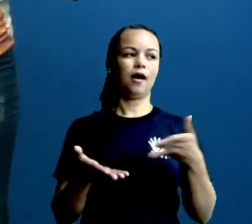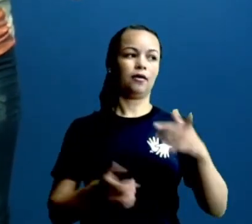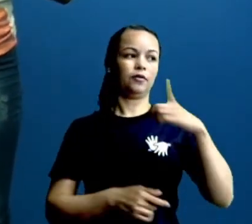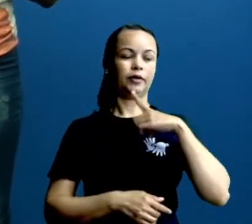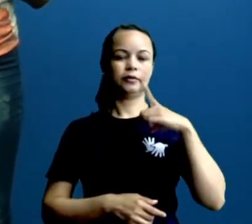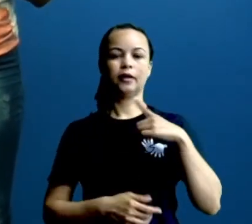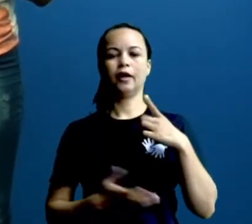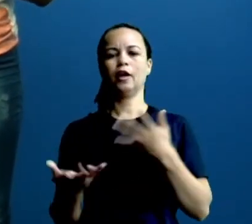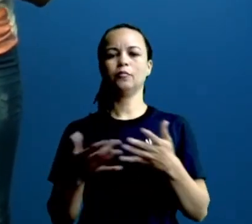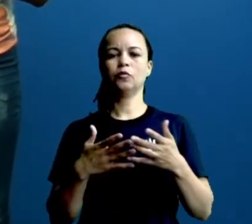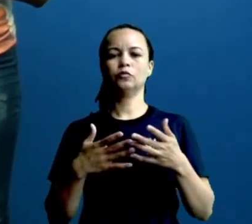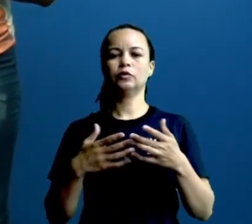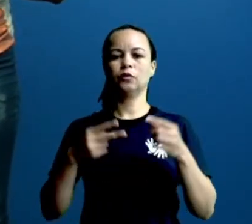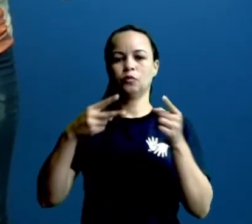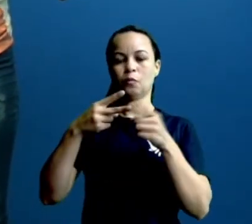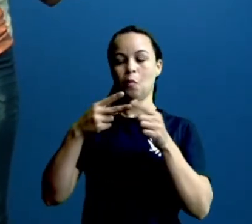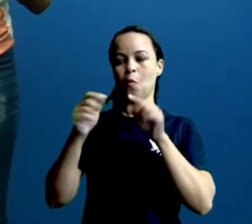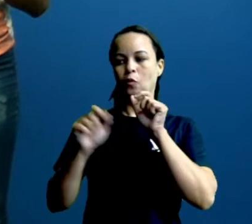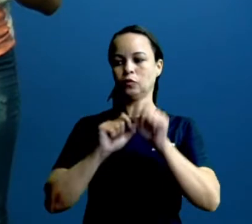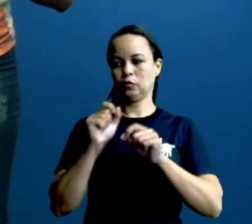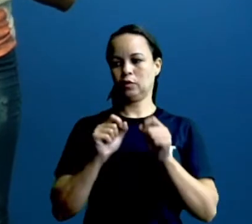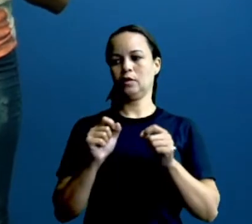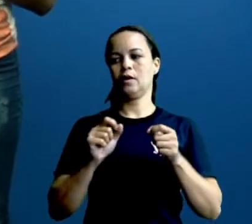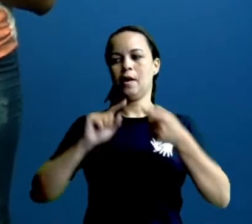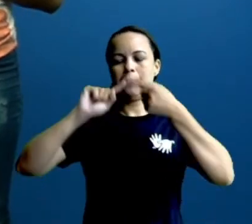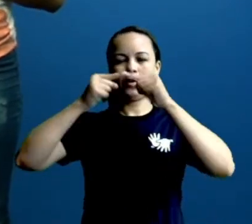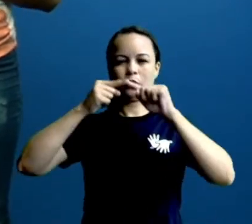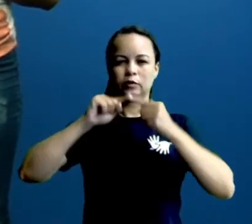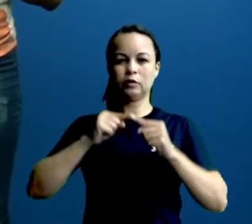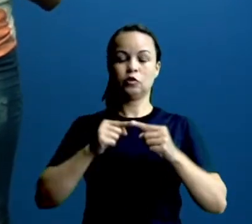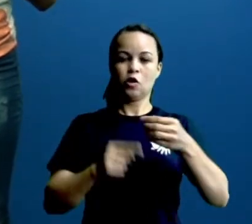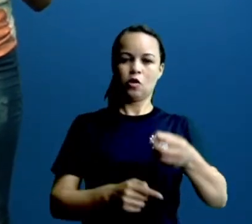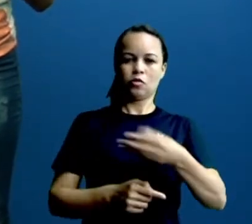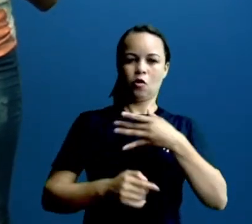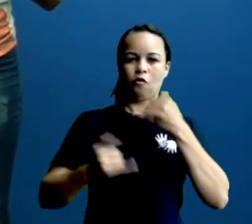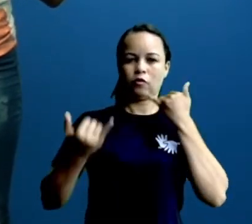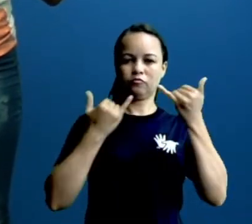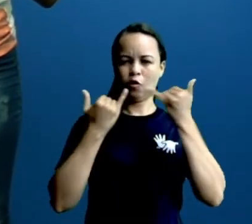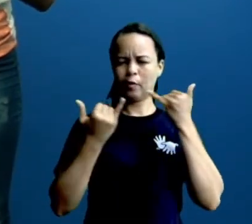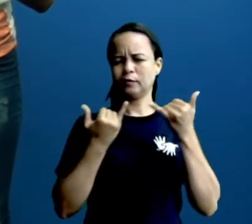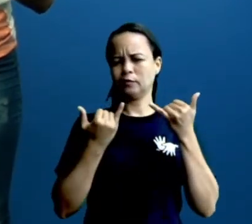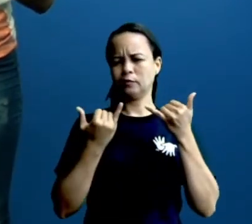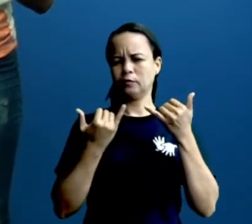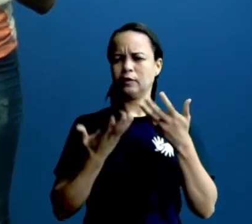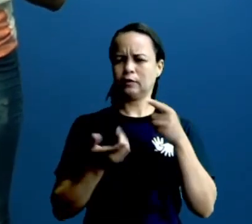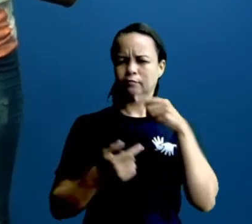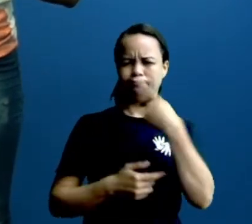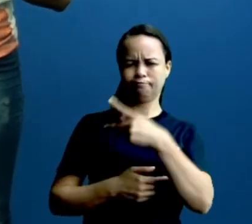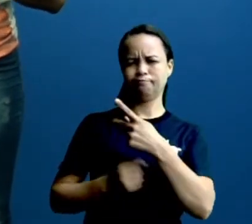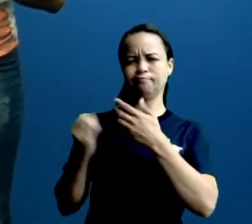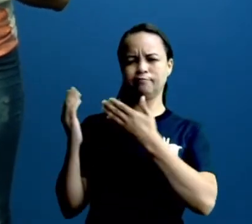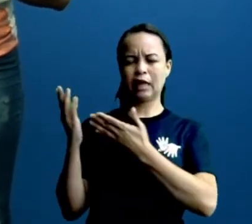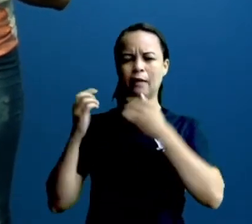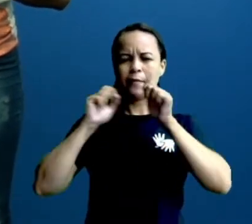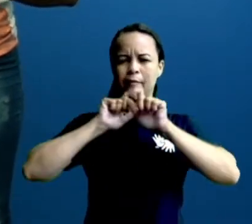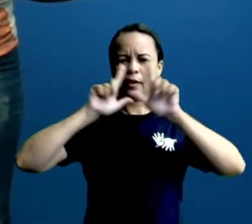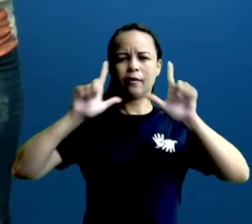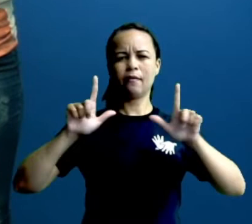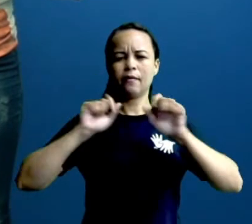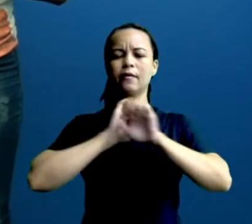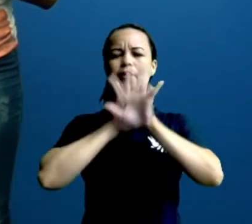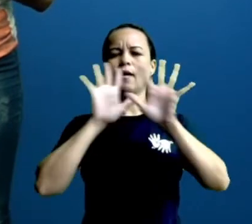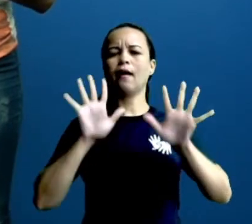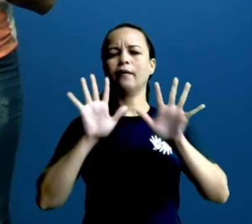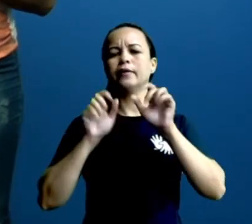ponto, que é a progressão por meio de novas informações. Então, essa aí já ficou bem clara, né, gente? Quando a gente vai colocar o